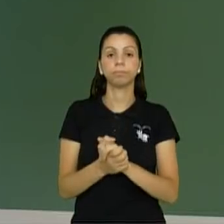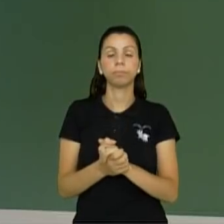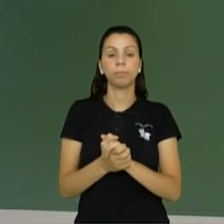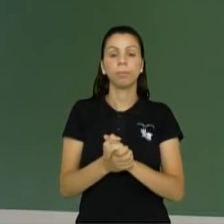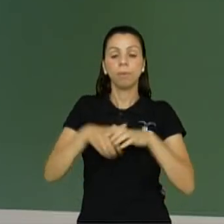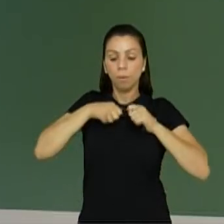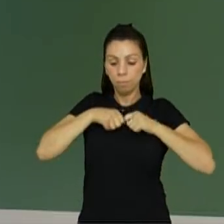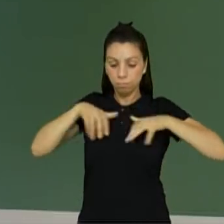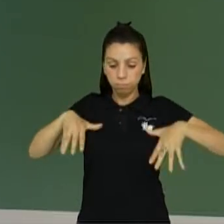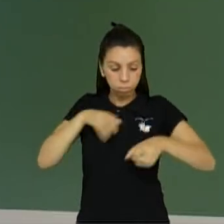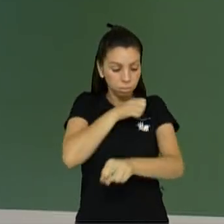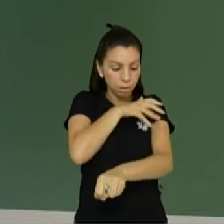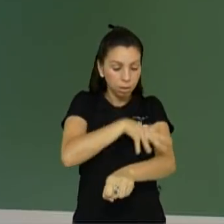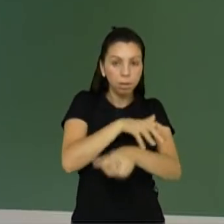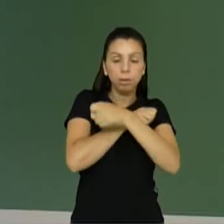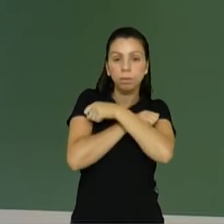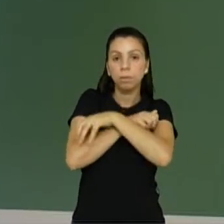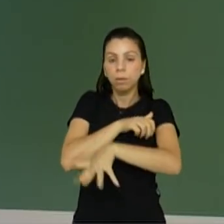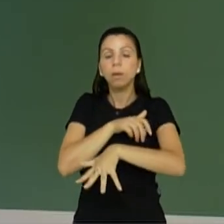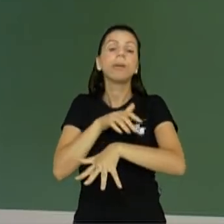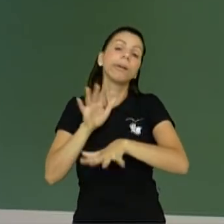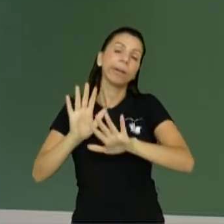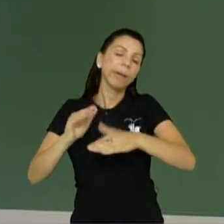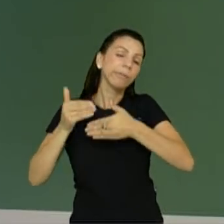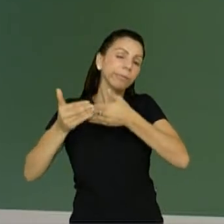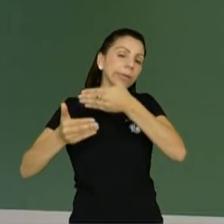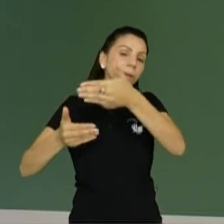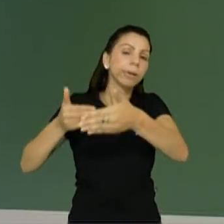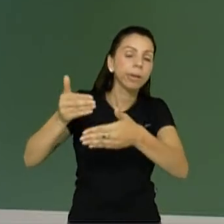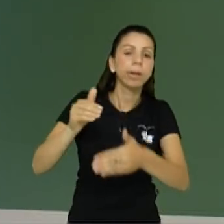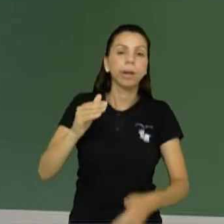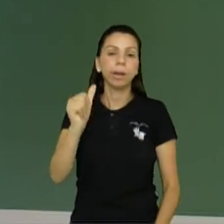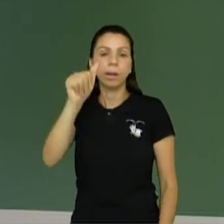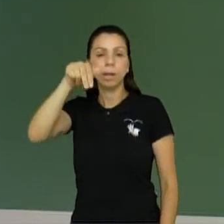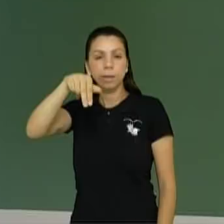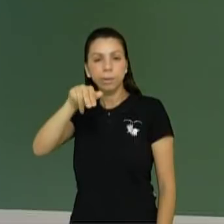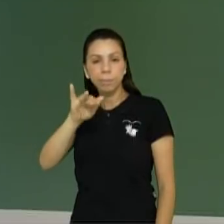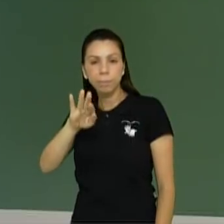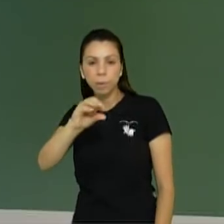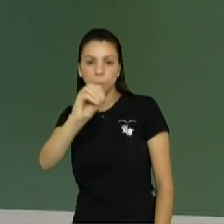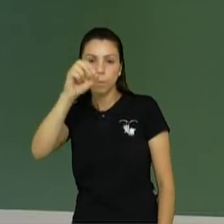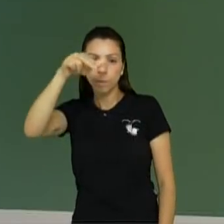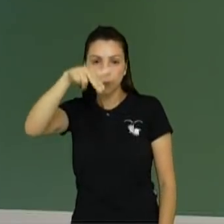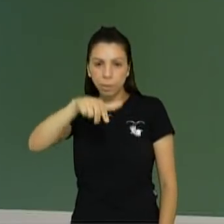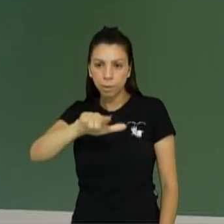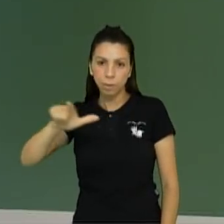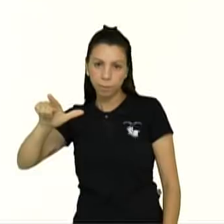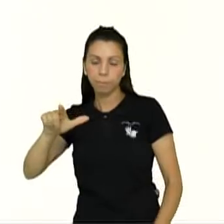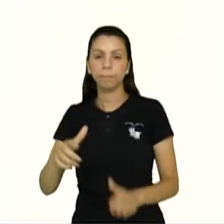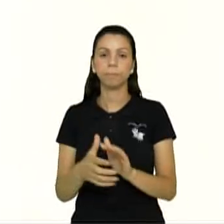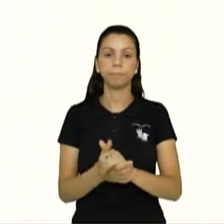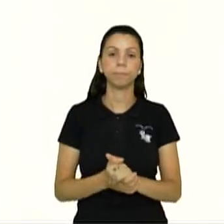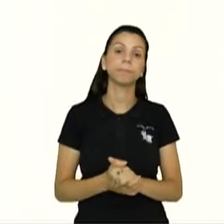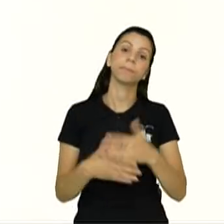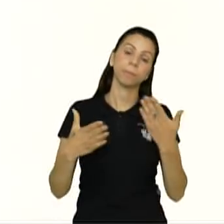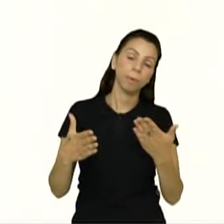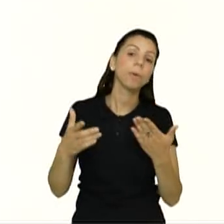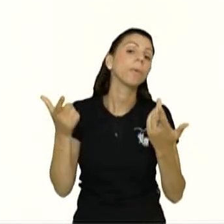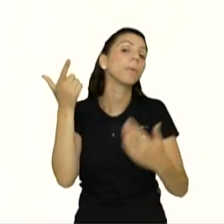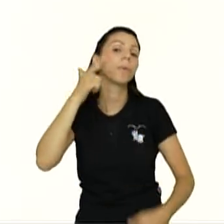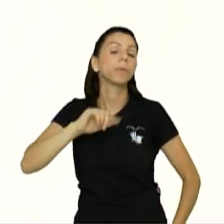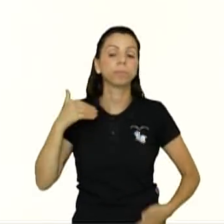tipo ganglionar, mas ele é um sistema mais evoluído, mais avançado do que dos outros grupos. E aí eles